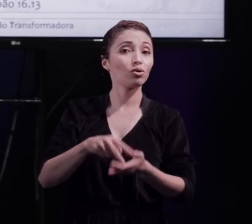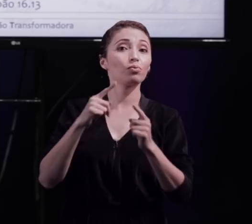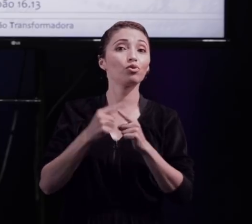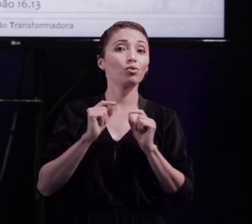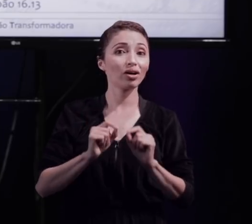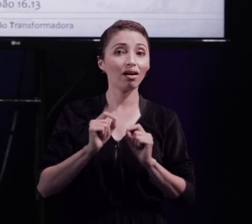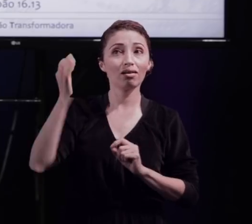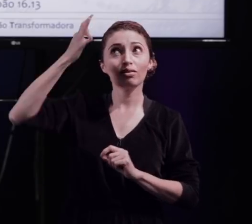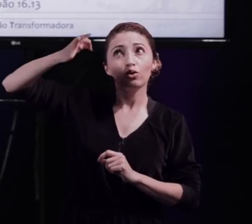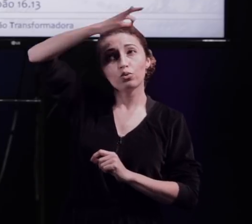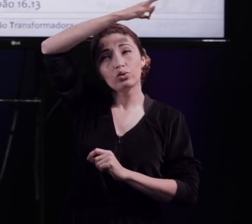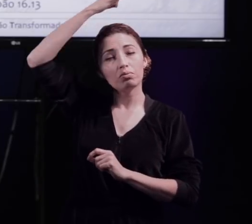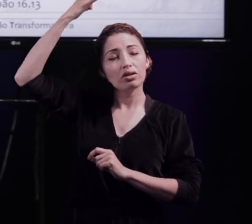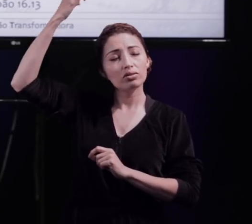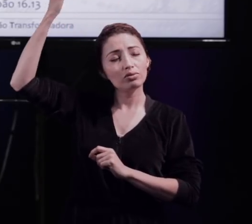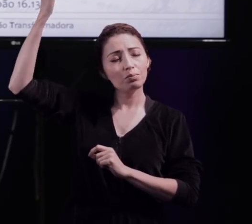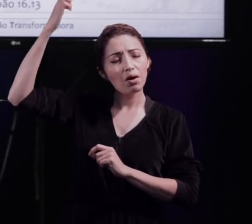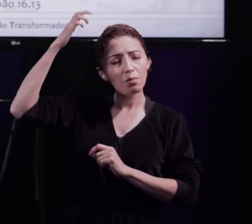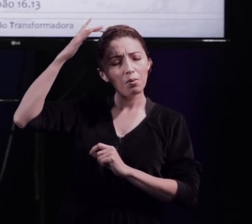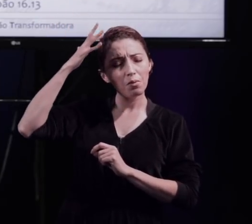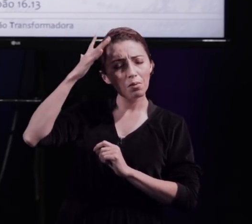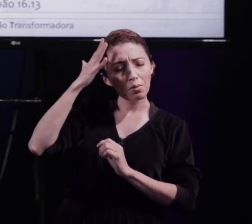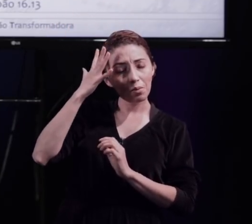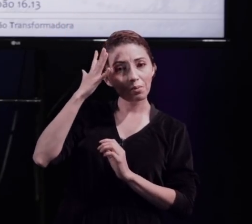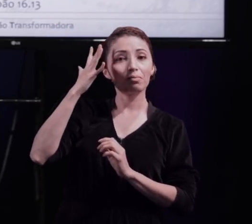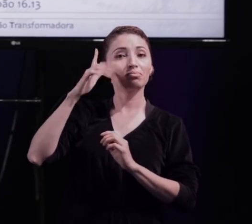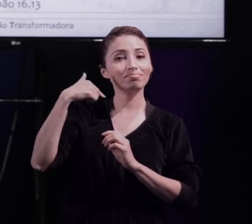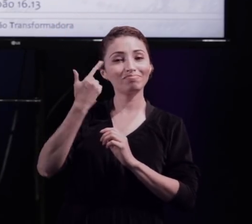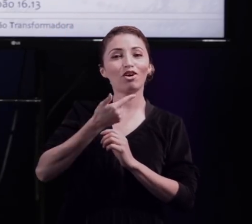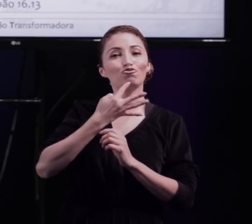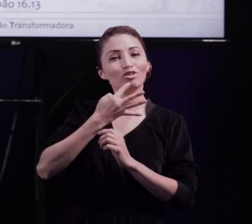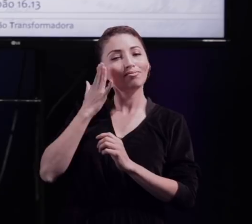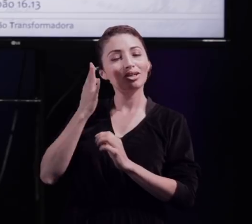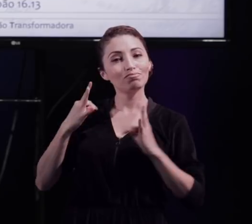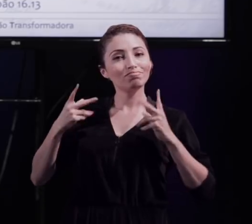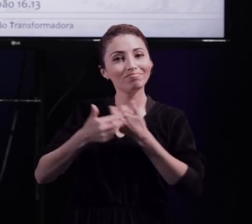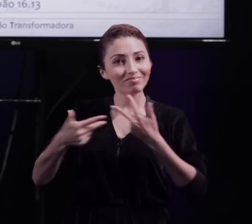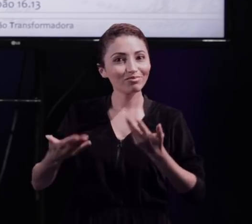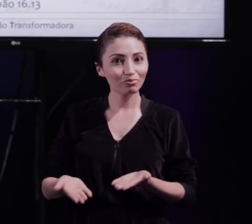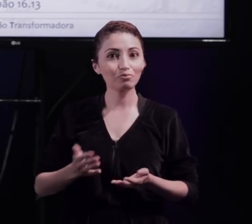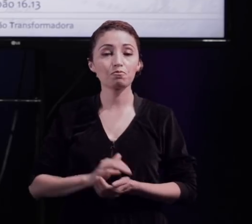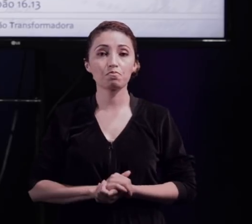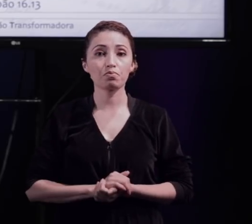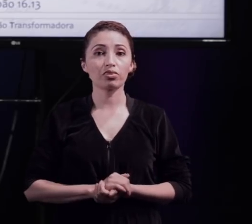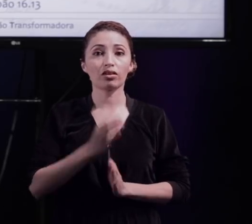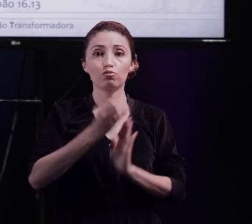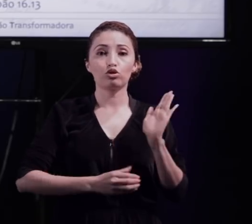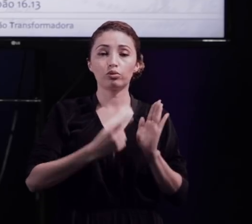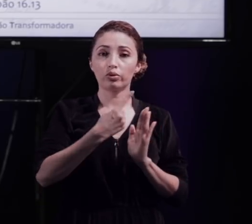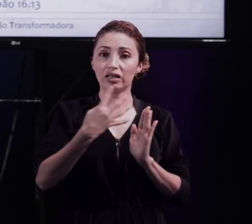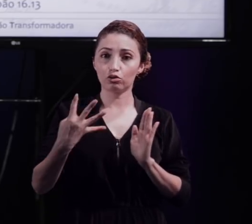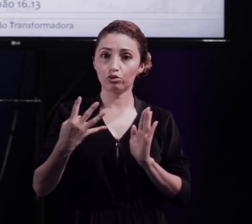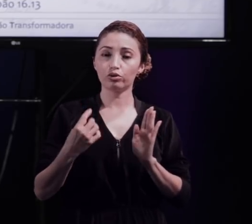o Espírito Santo quem nos revela todas estas coisas. E no capítulo